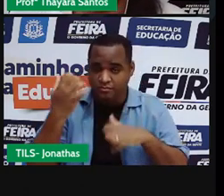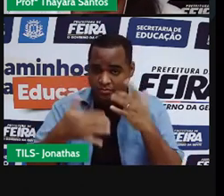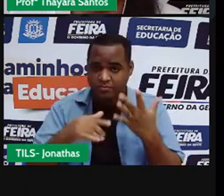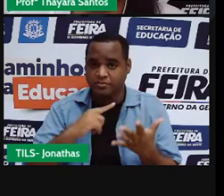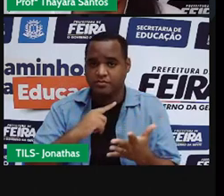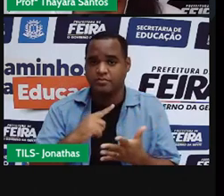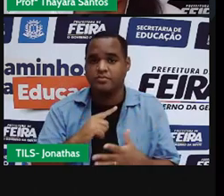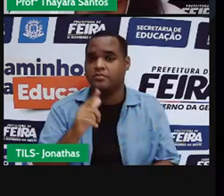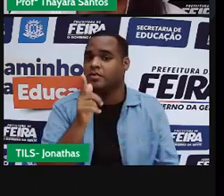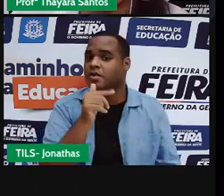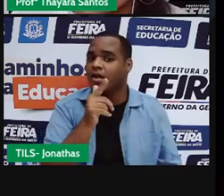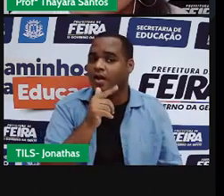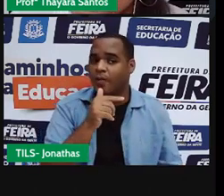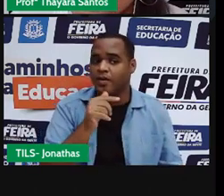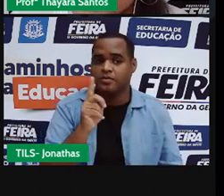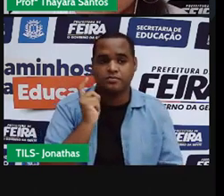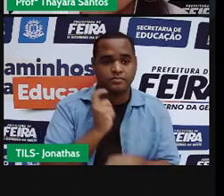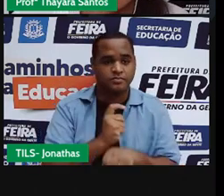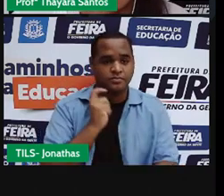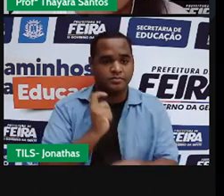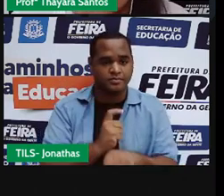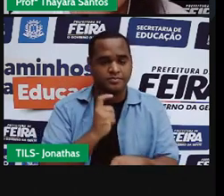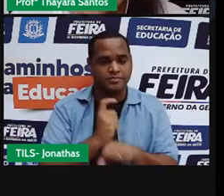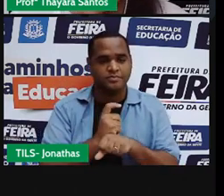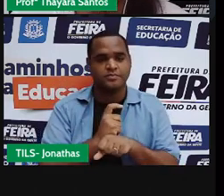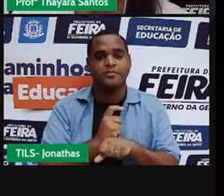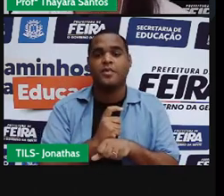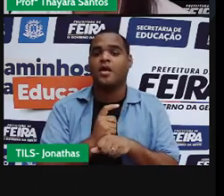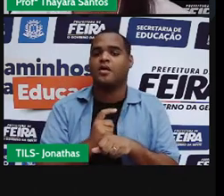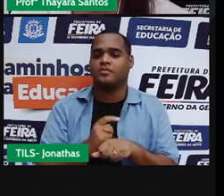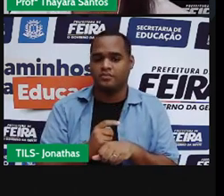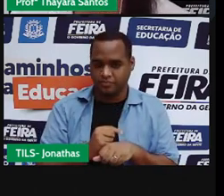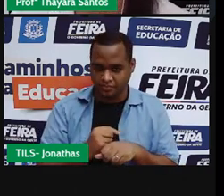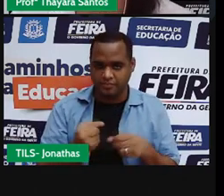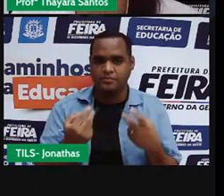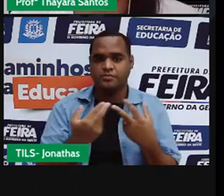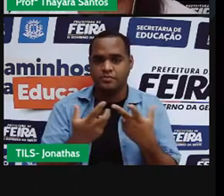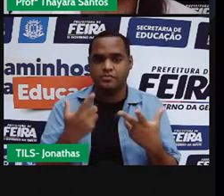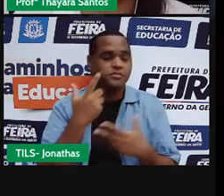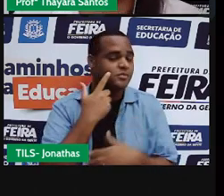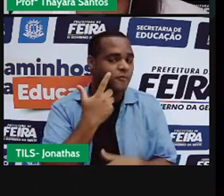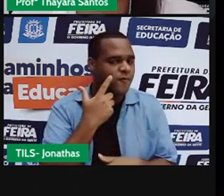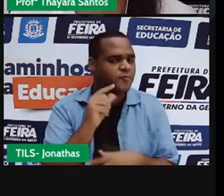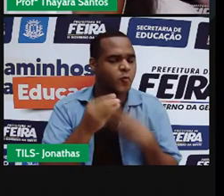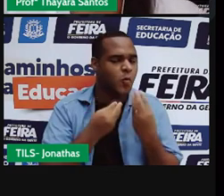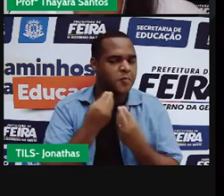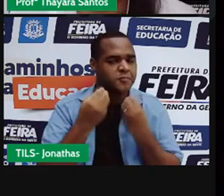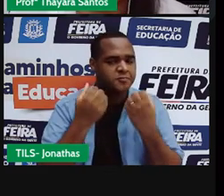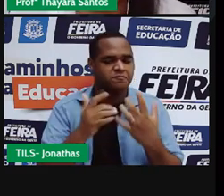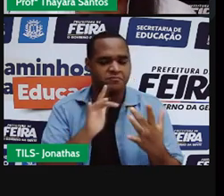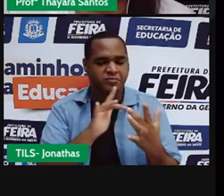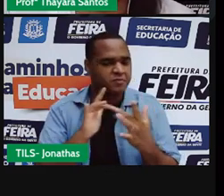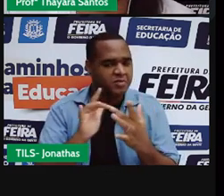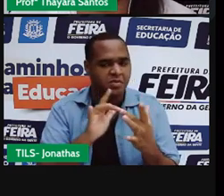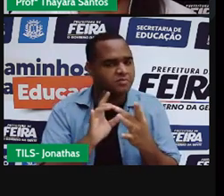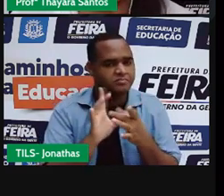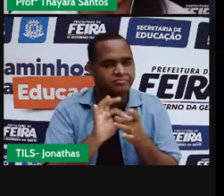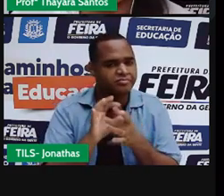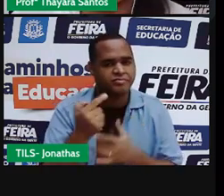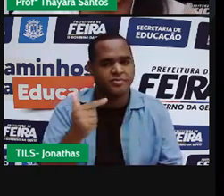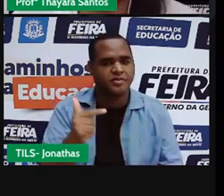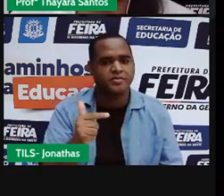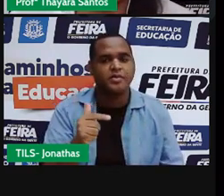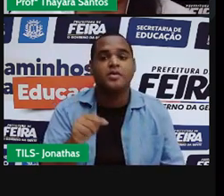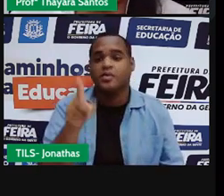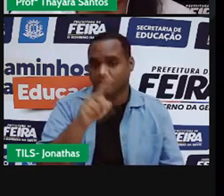a água no estado sólido. Então, forma fixa, átomos estão juntinhos, mas não estão interagindo tanto assim. Então, nesse